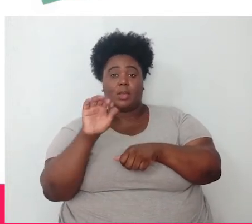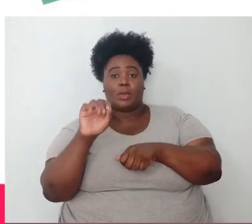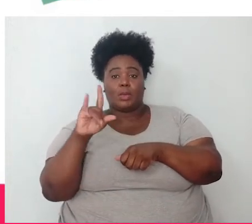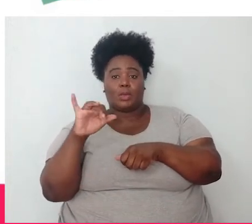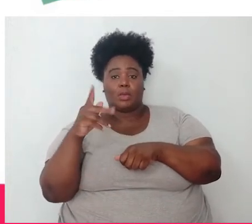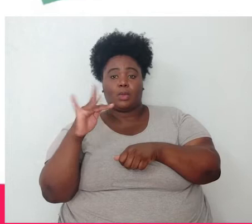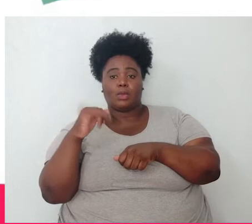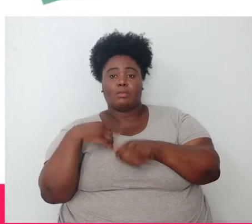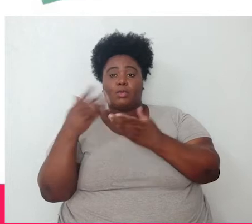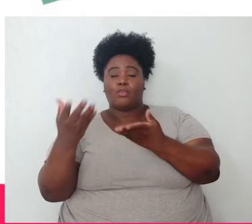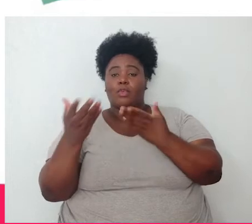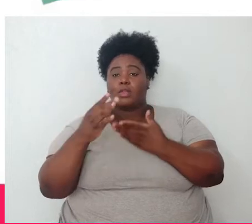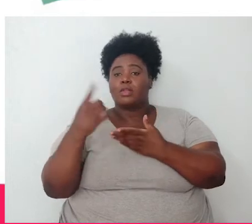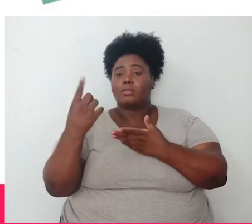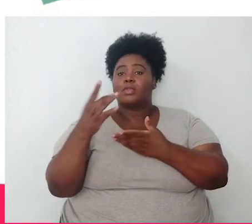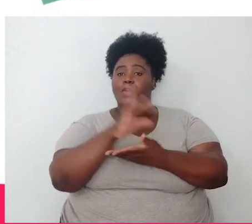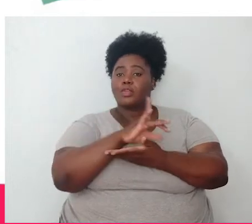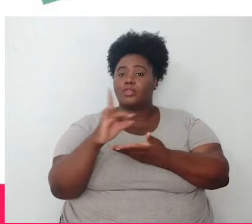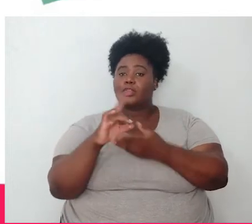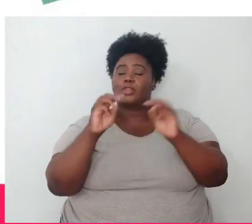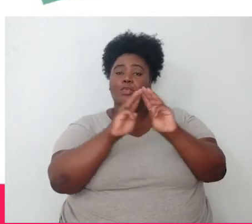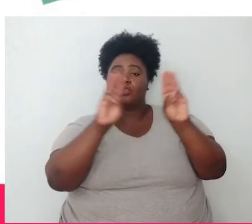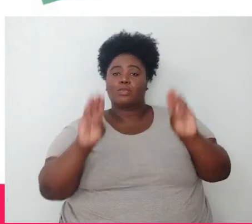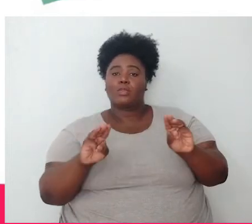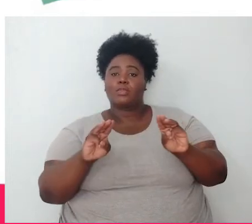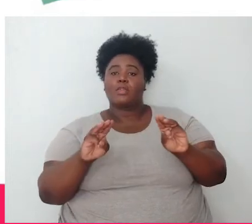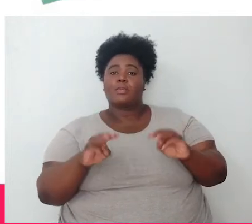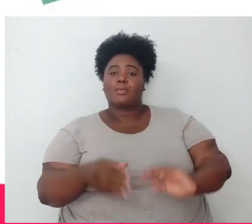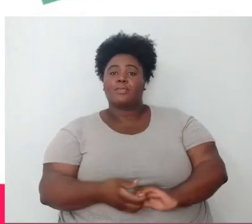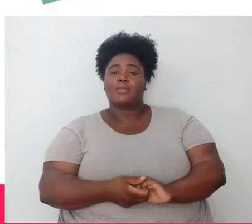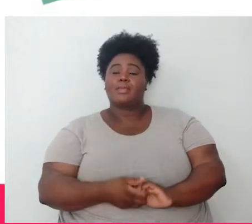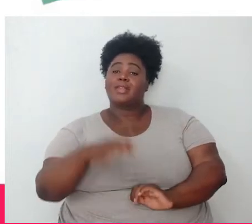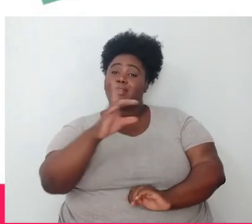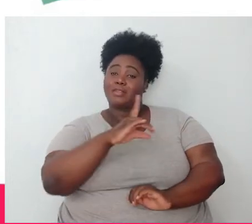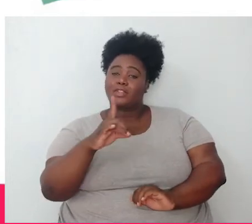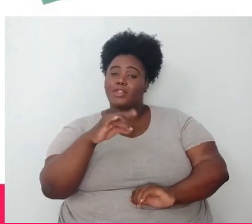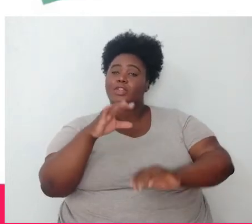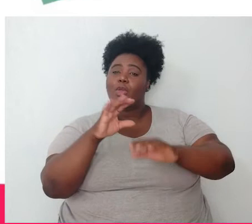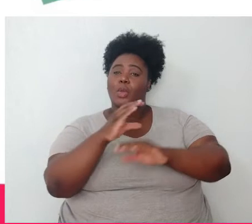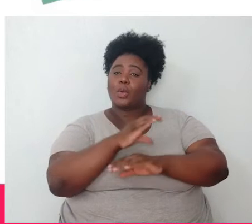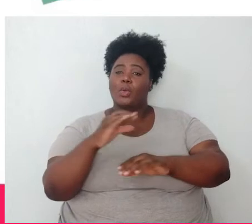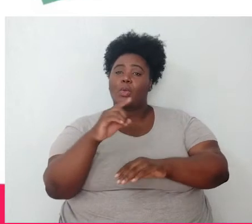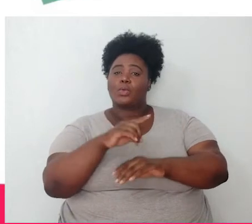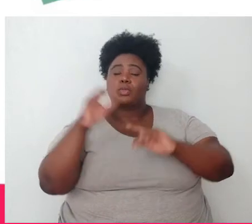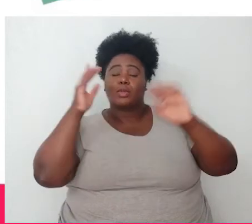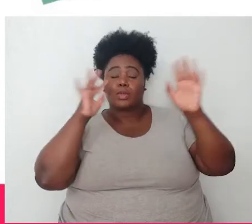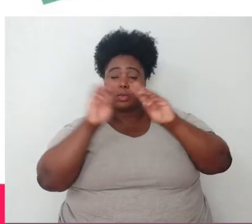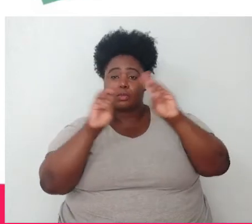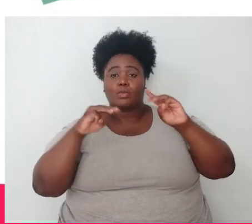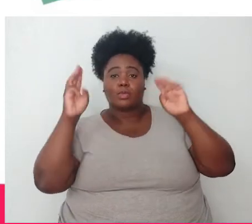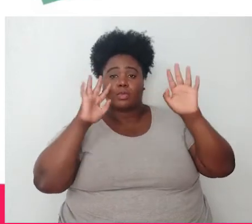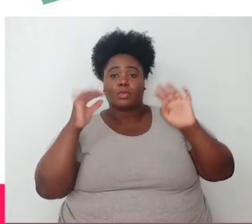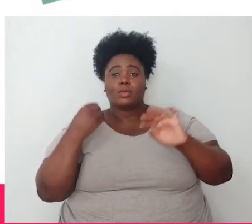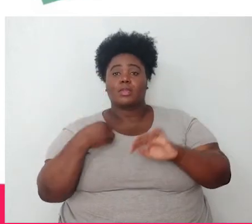eu fui convidada por um diretor de um museu que ele estava dirigindo, coordenando um museu do imaginário